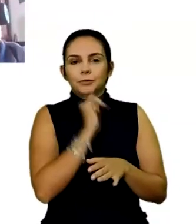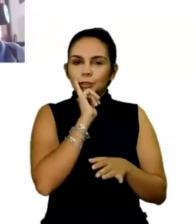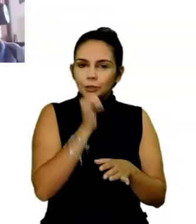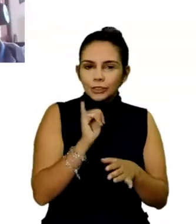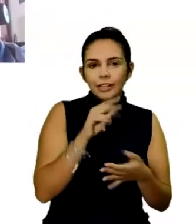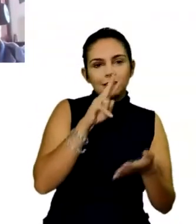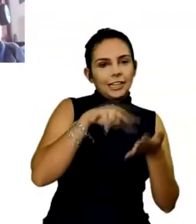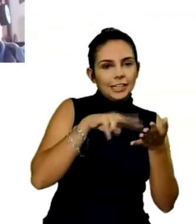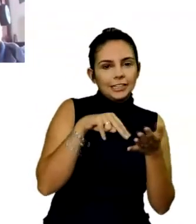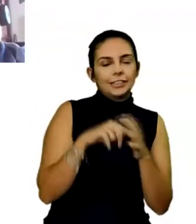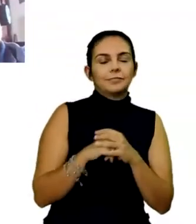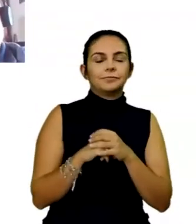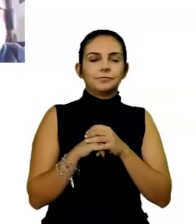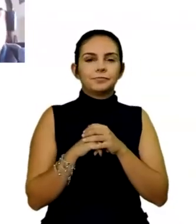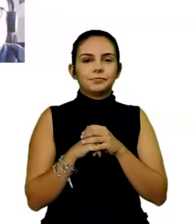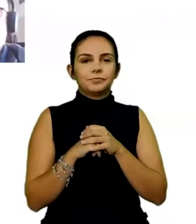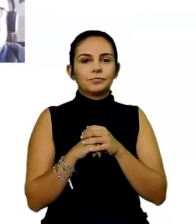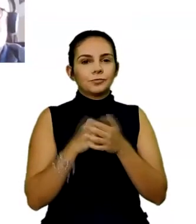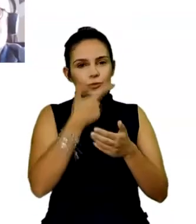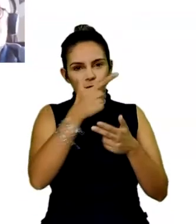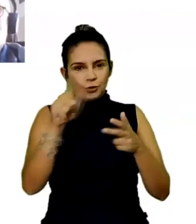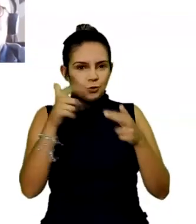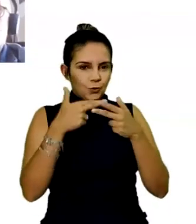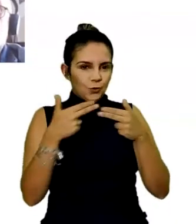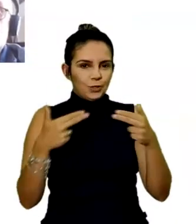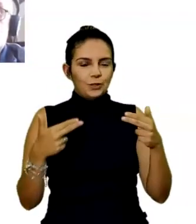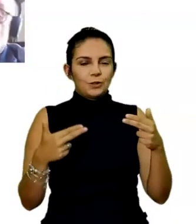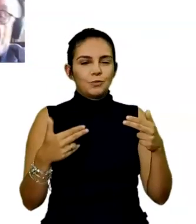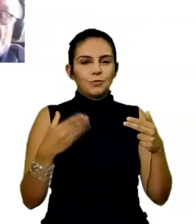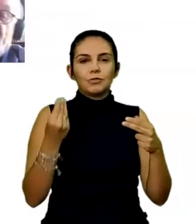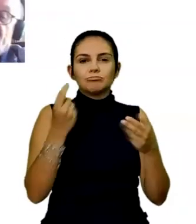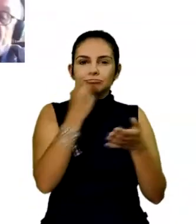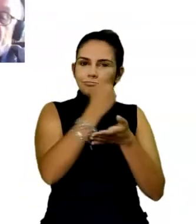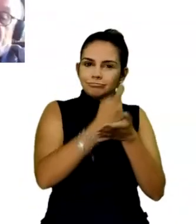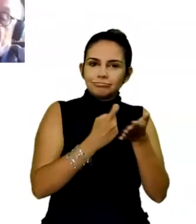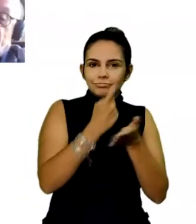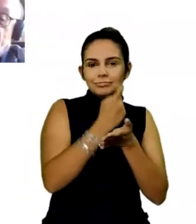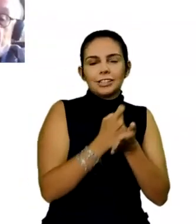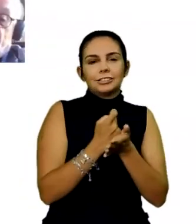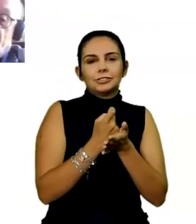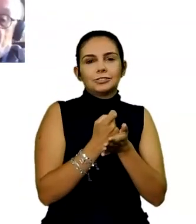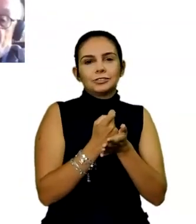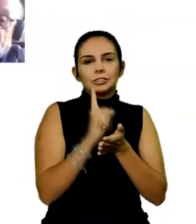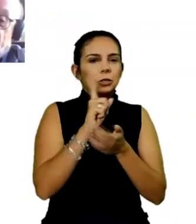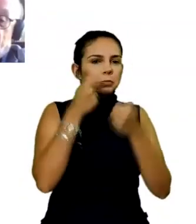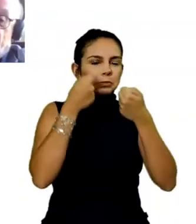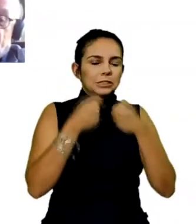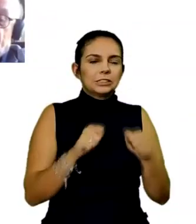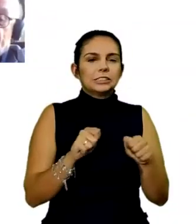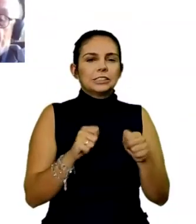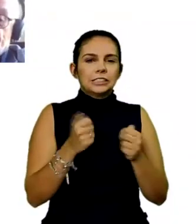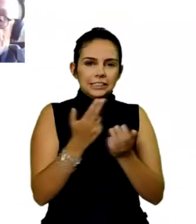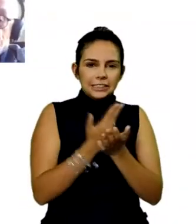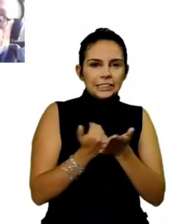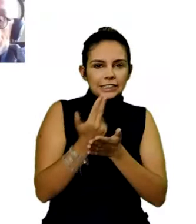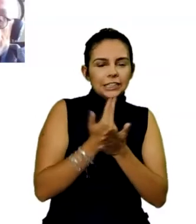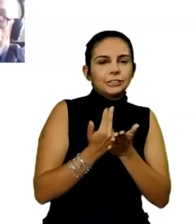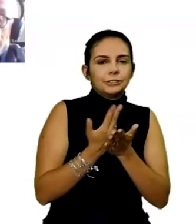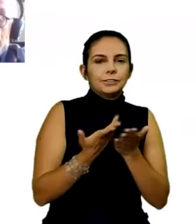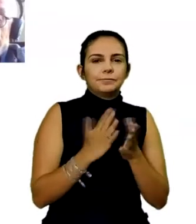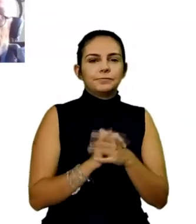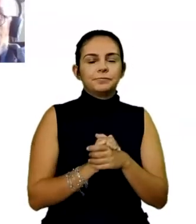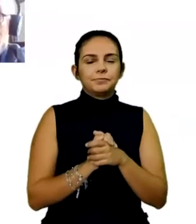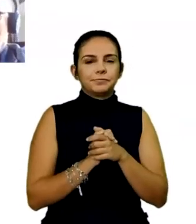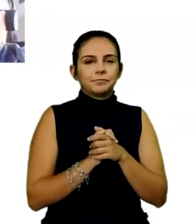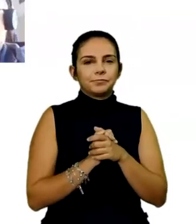contado, ele é outra coisa. Senão, muitos textos não carecem de ilustrações, né?